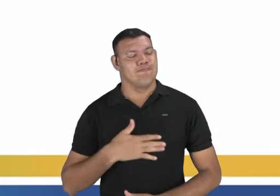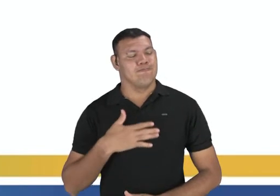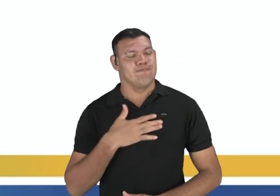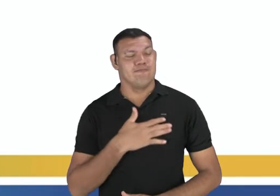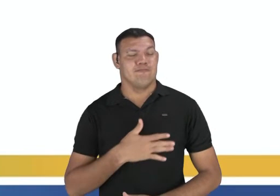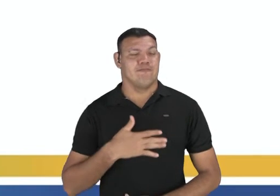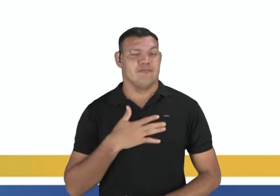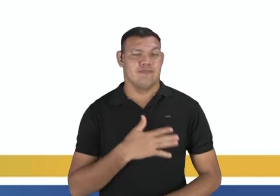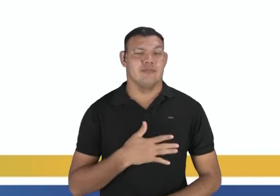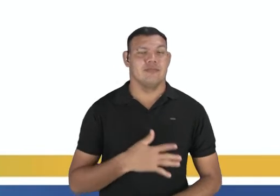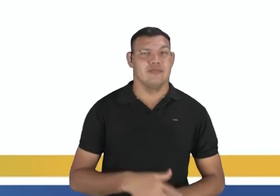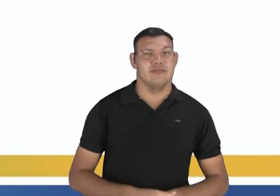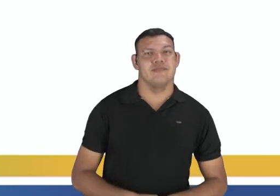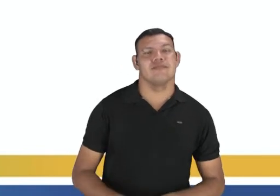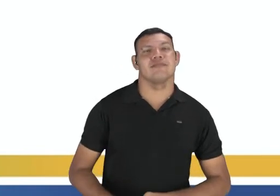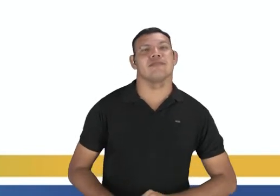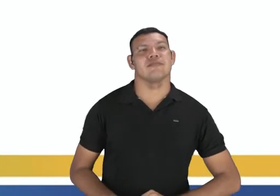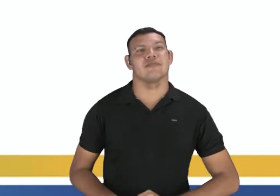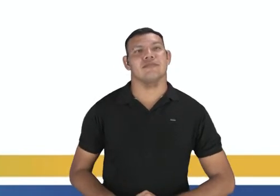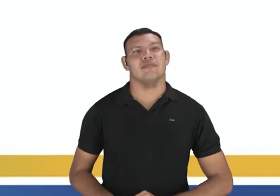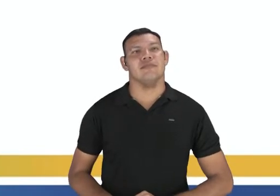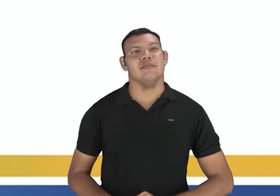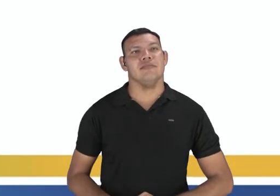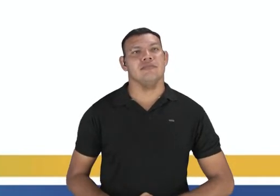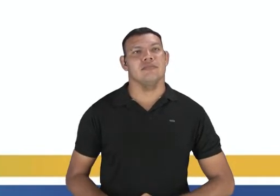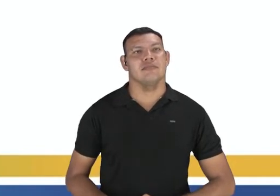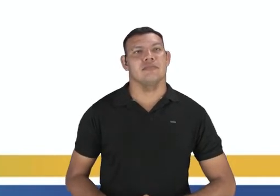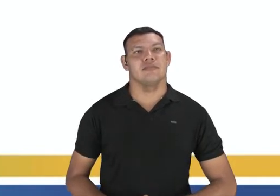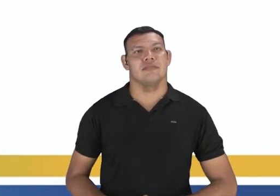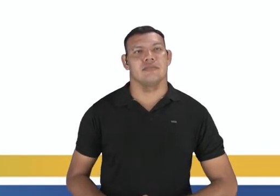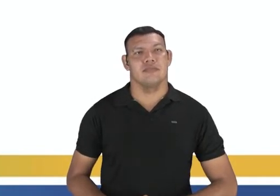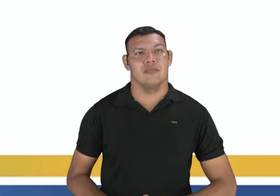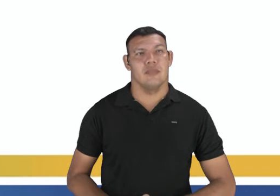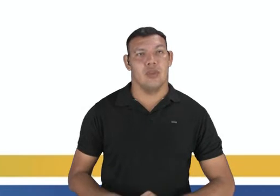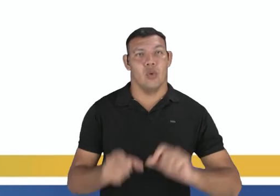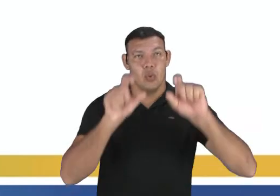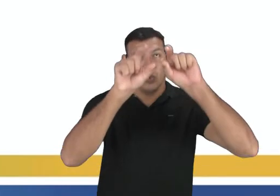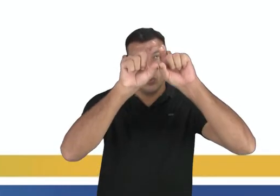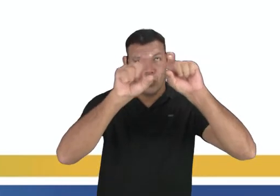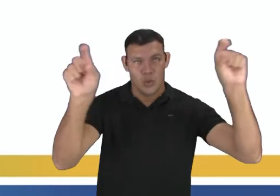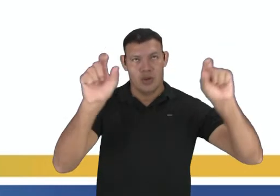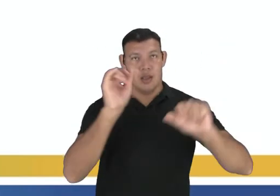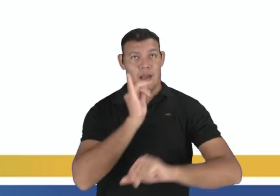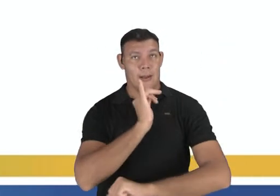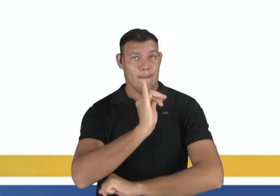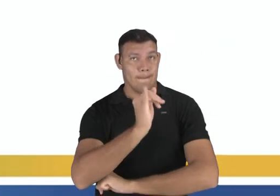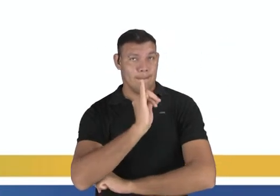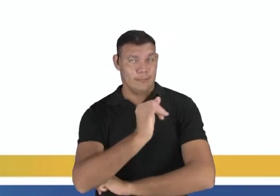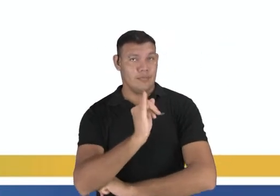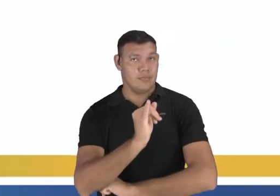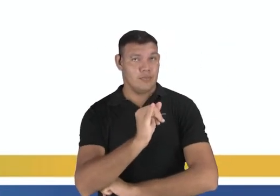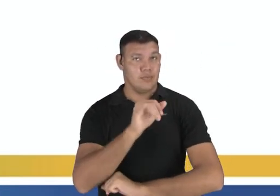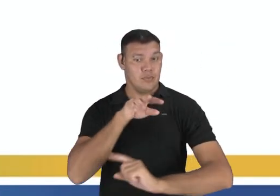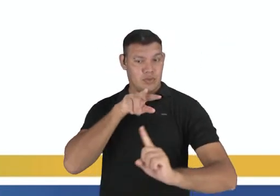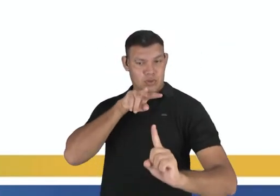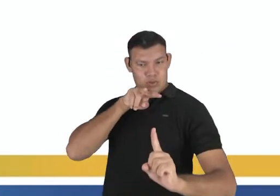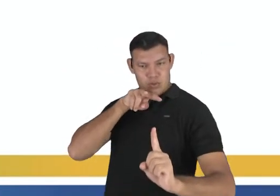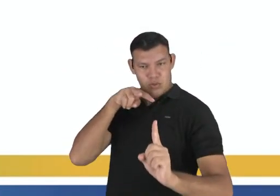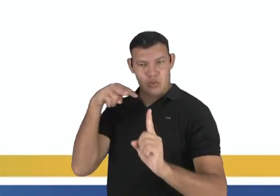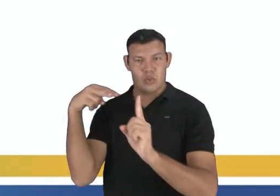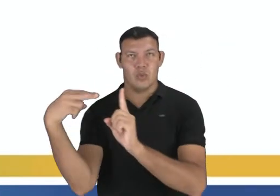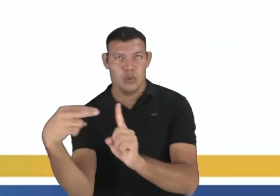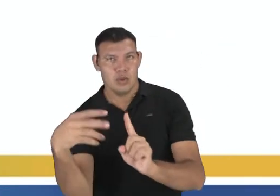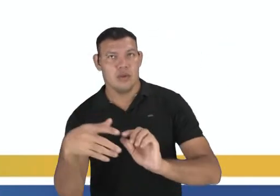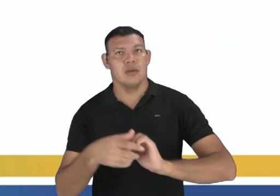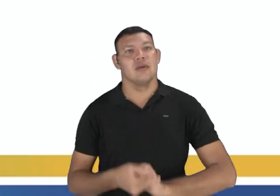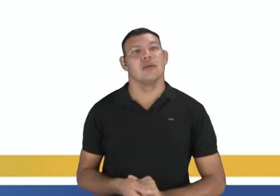longa. Vamos lá à questão. No fragmento, o narrador adota um ponto de vista que acompanha